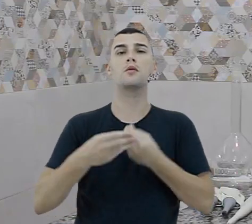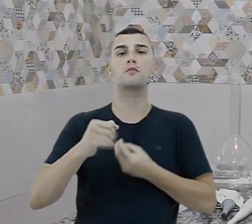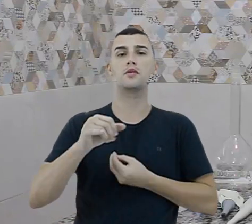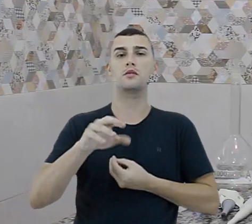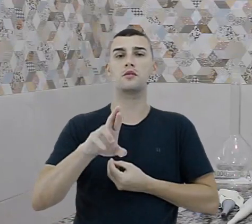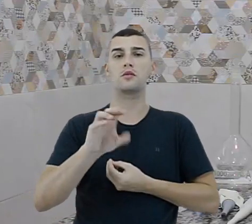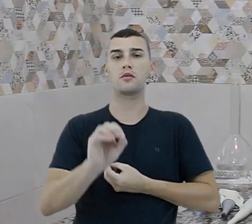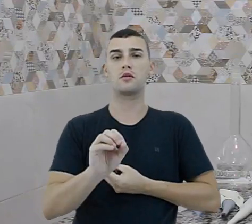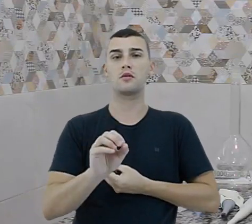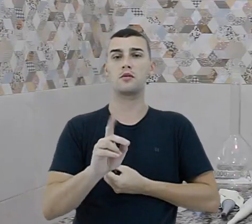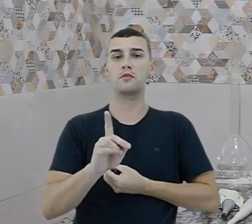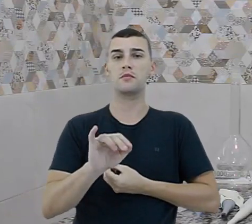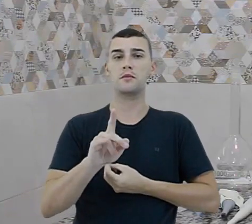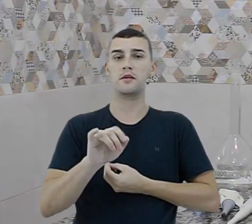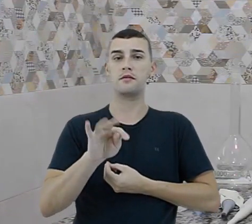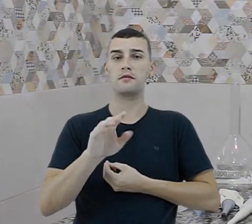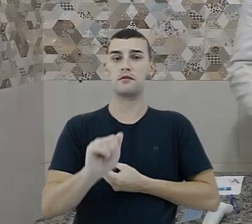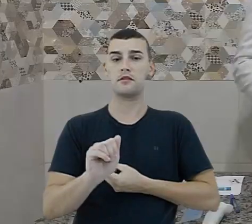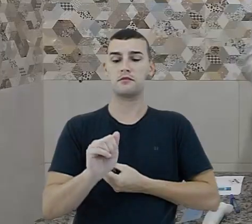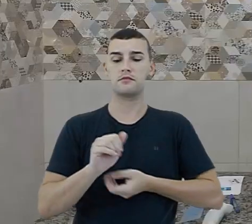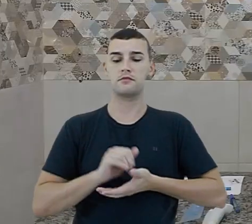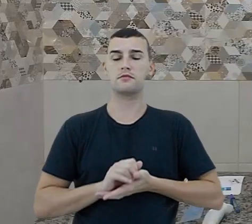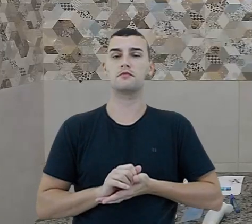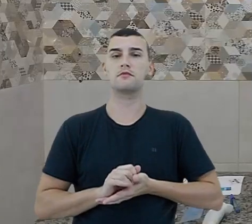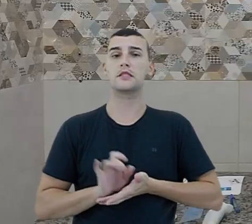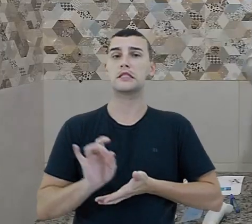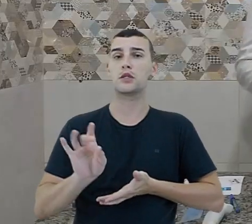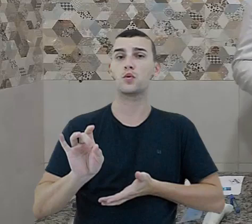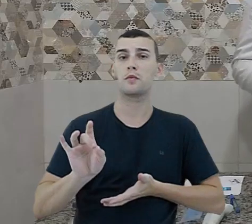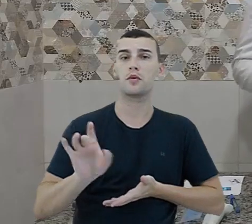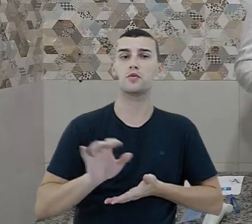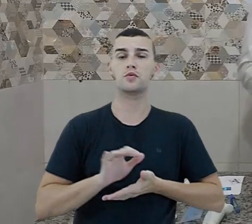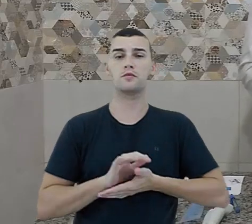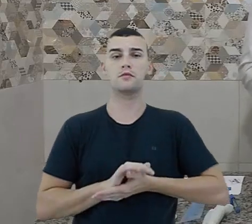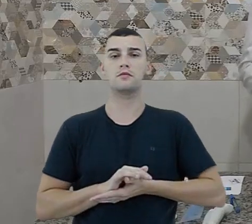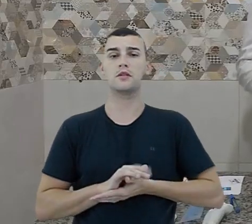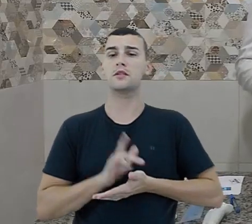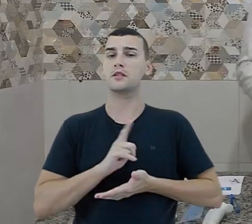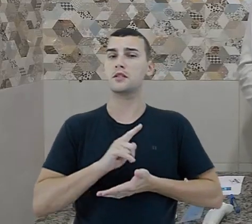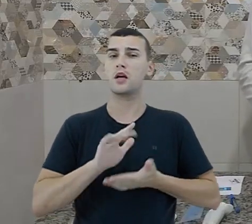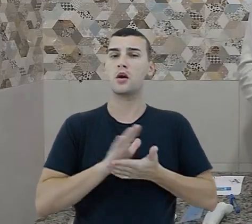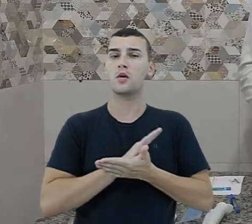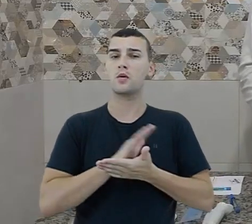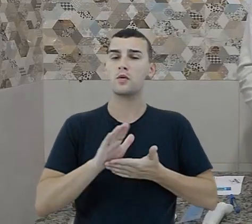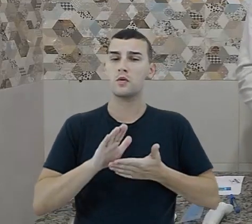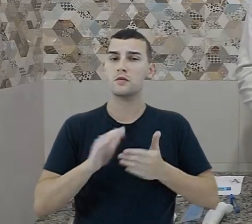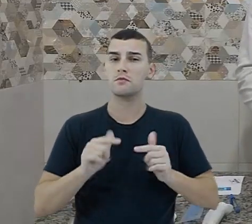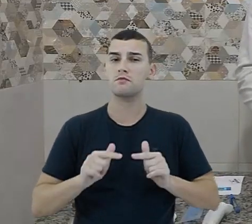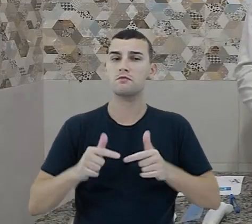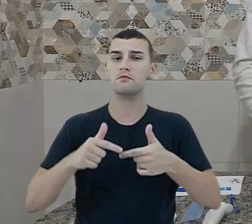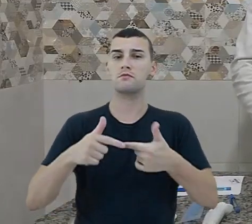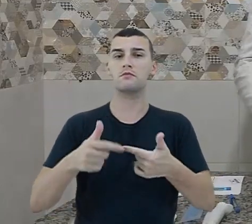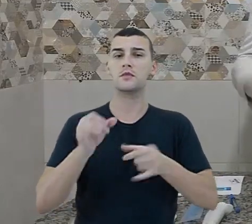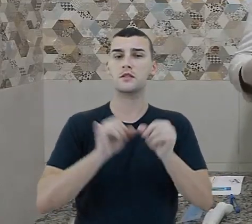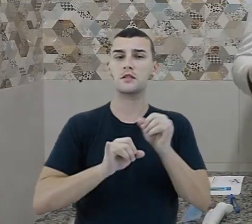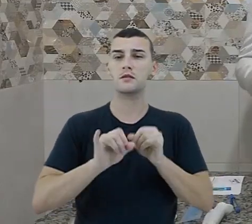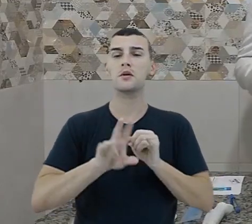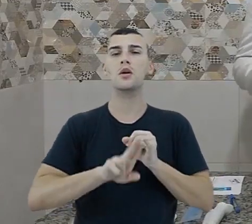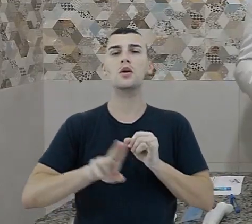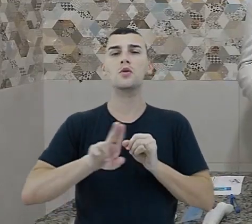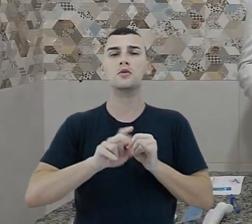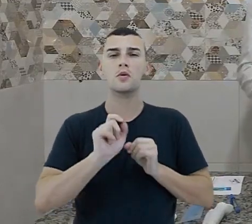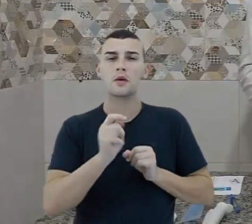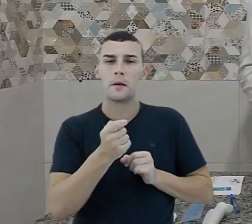utilizando micropipeta automática. Existem procedimentos analíticos em química e em biologia molecular que